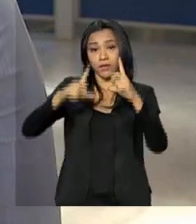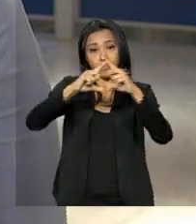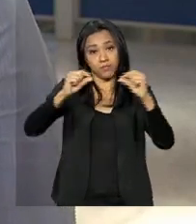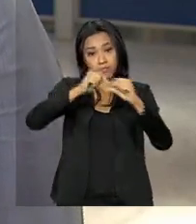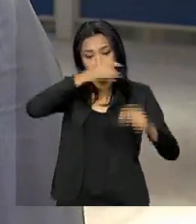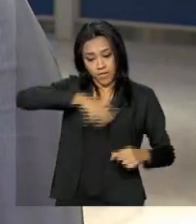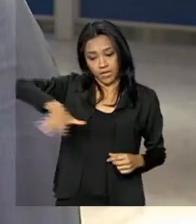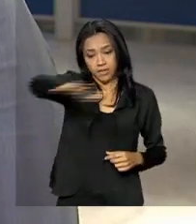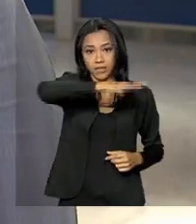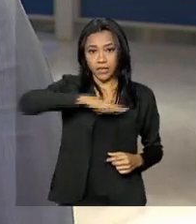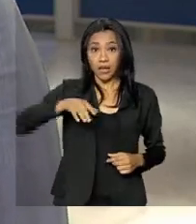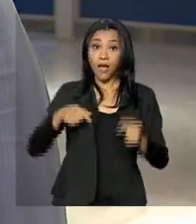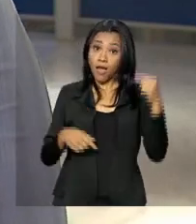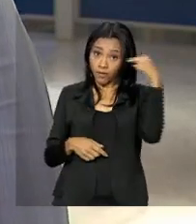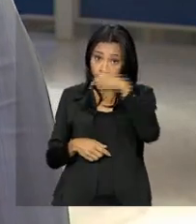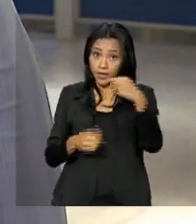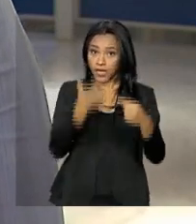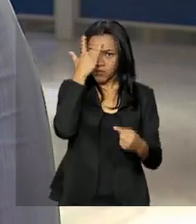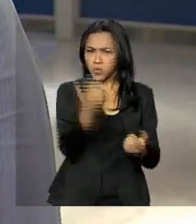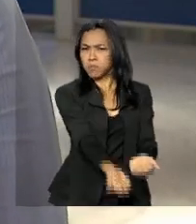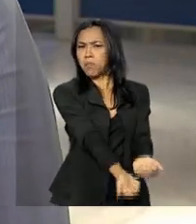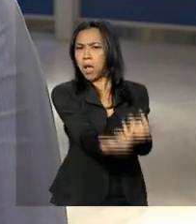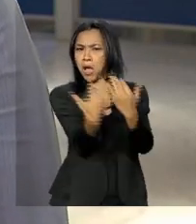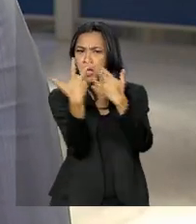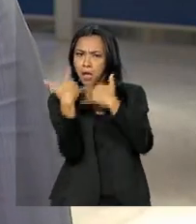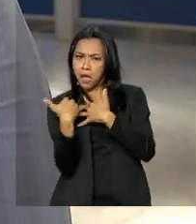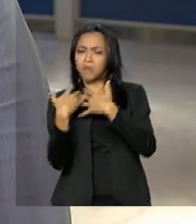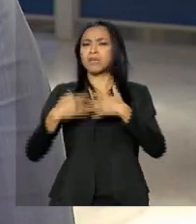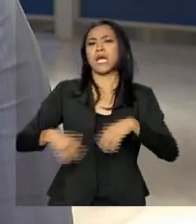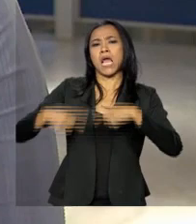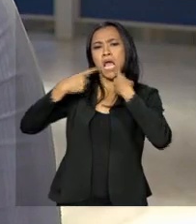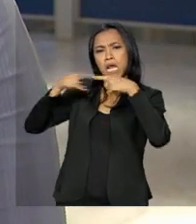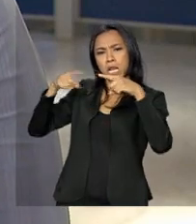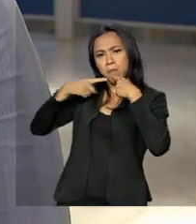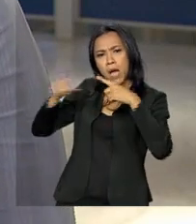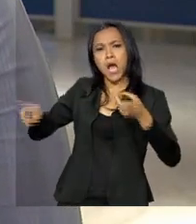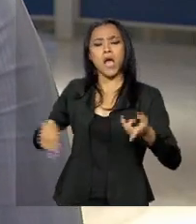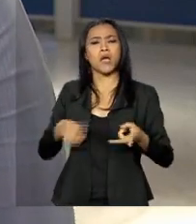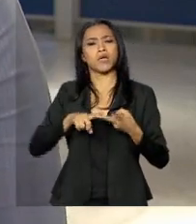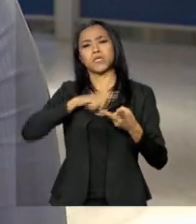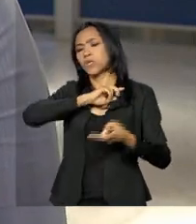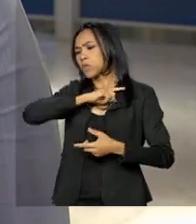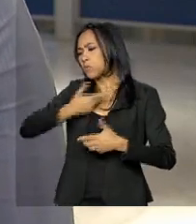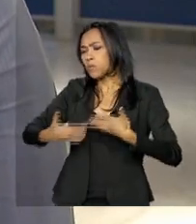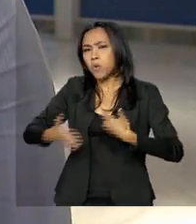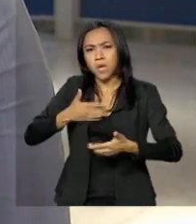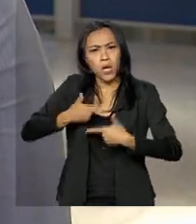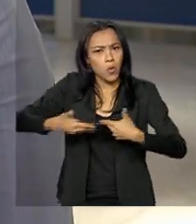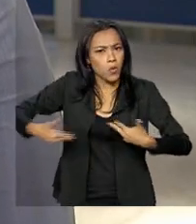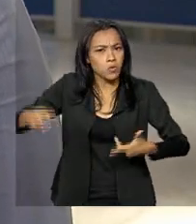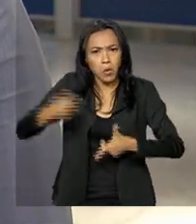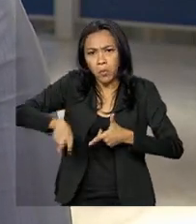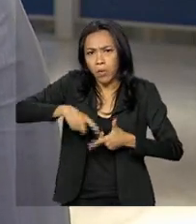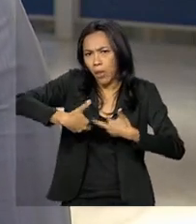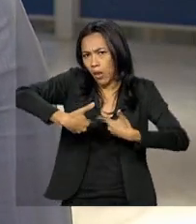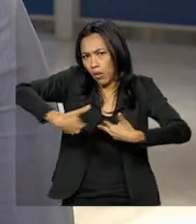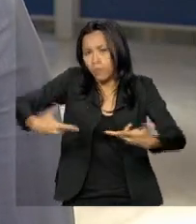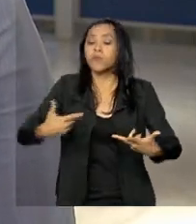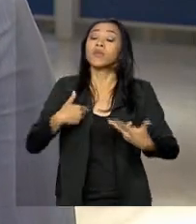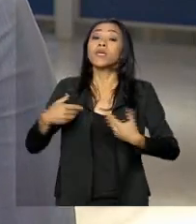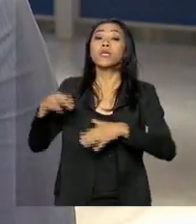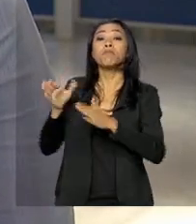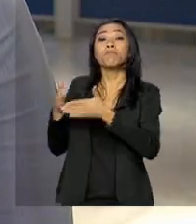brasília e é aqui que a população pode vir a registrar a fazer denúncias registrar reclamações e também obter informações